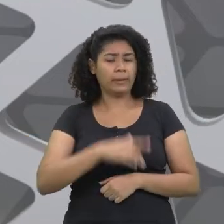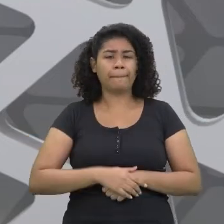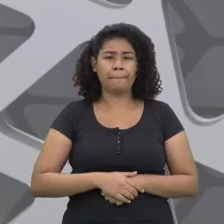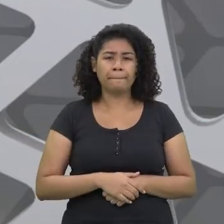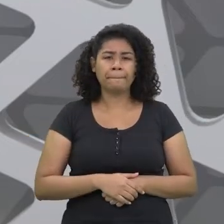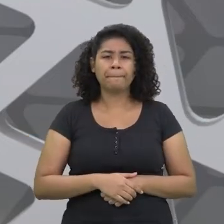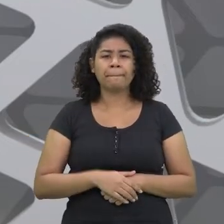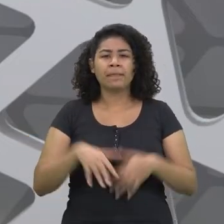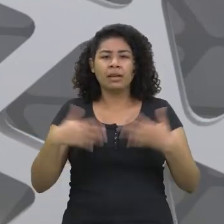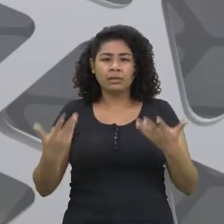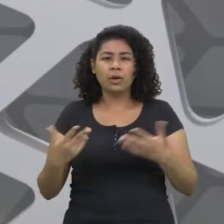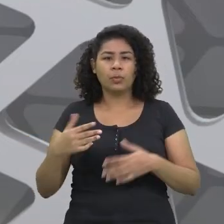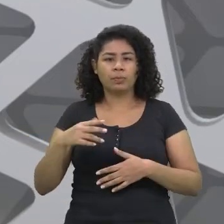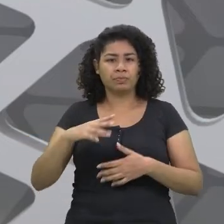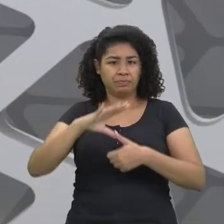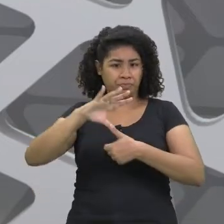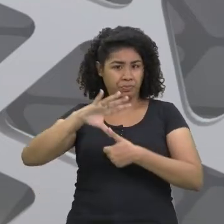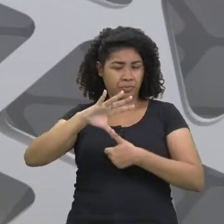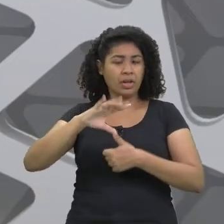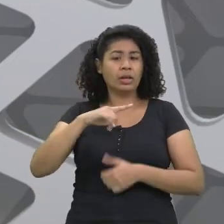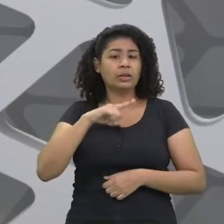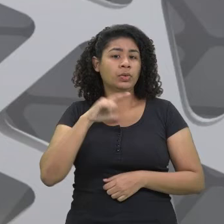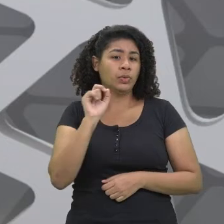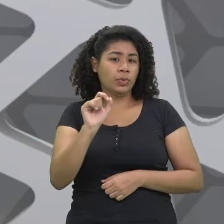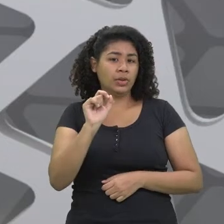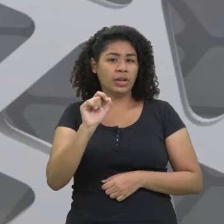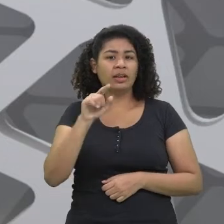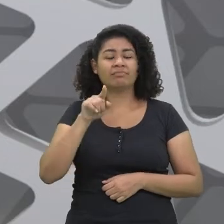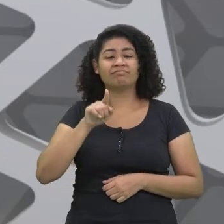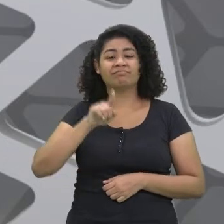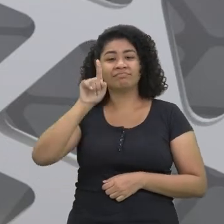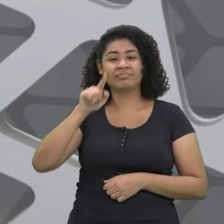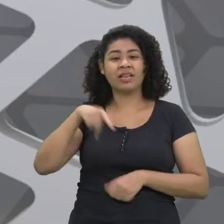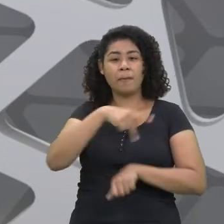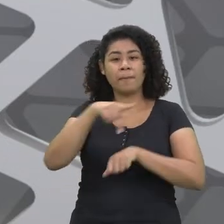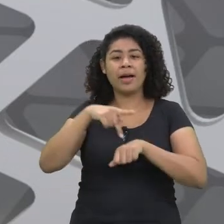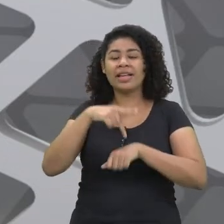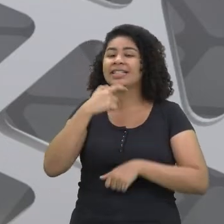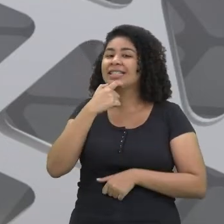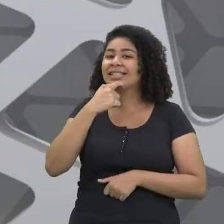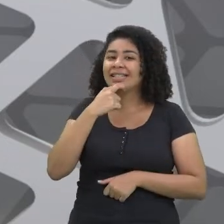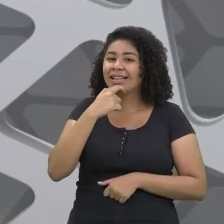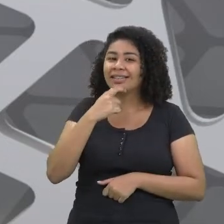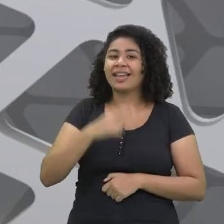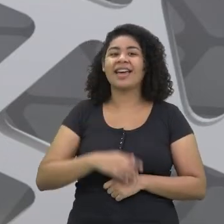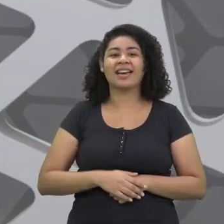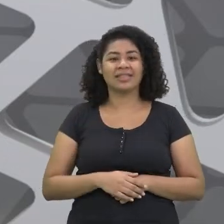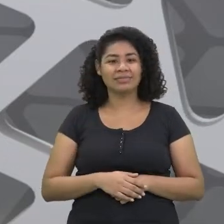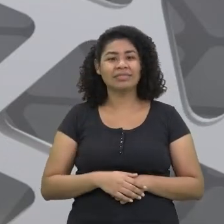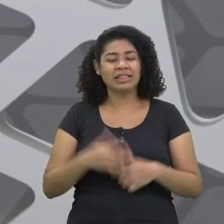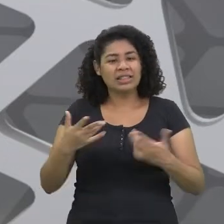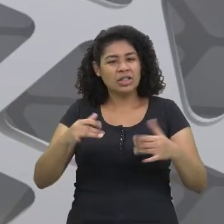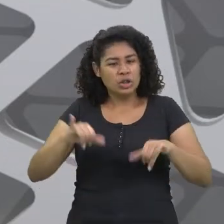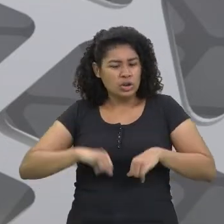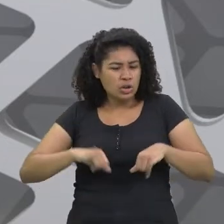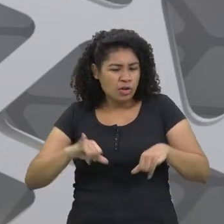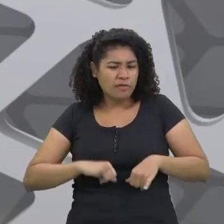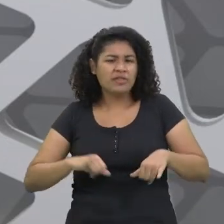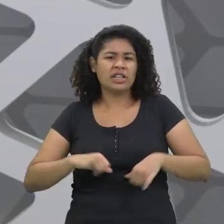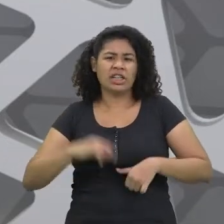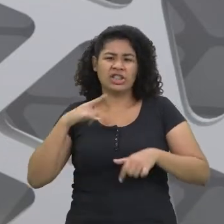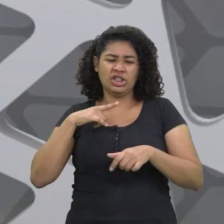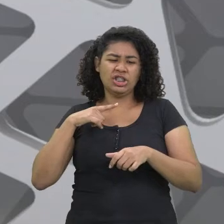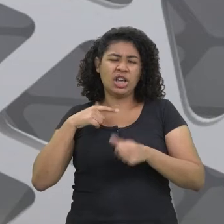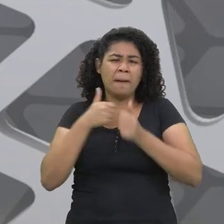estar colonizando essa região vai ser a Inglaterra. Então, muitas pessoas que sofriam perseguições